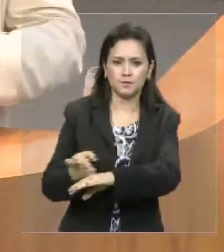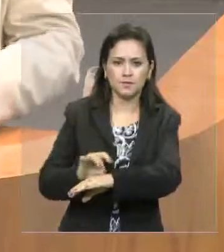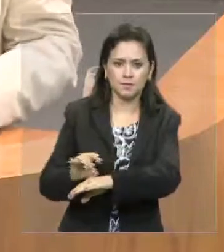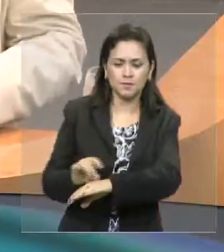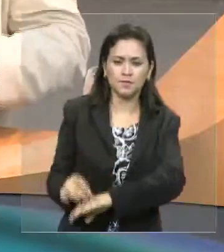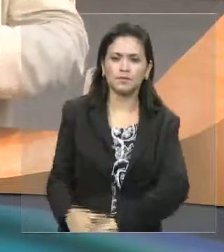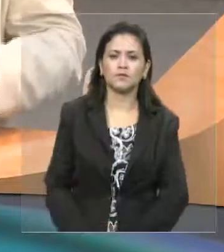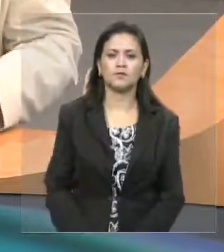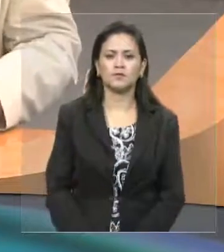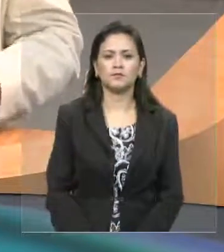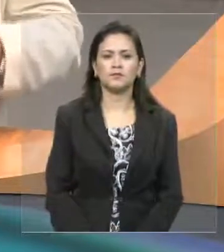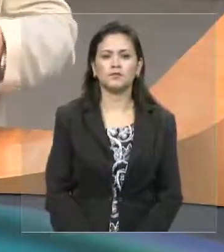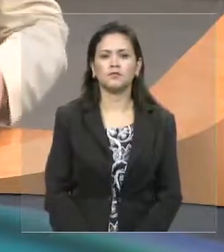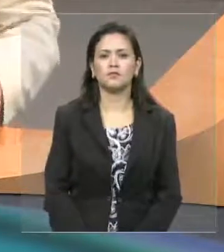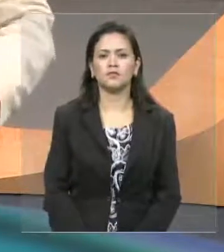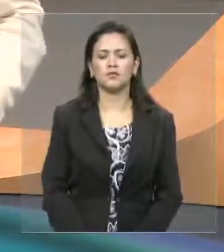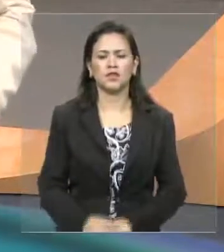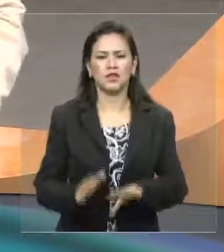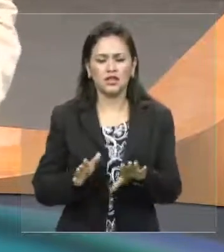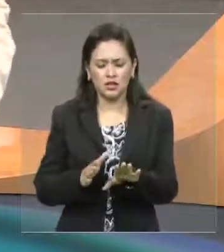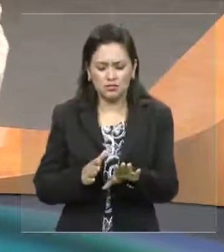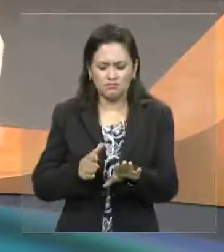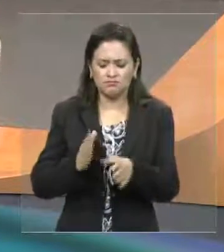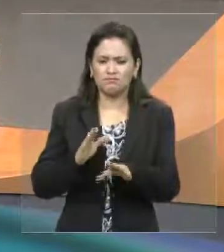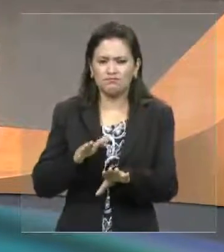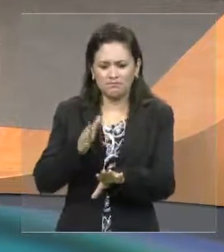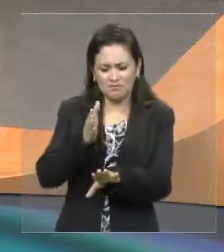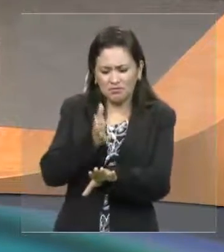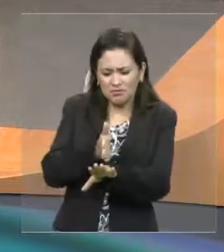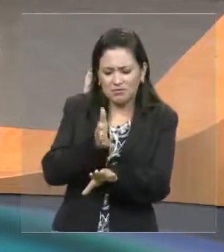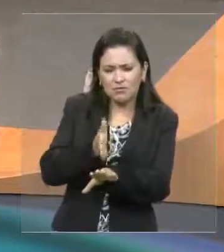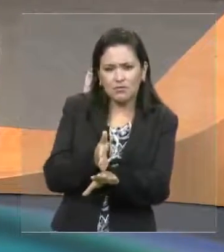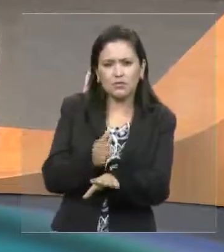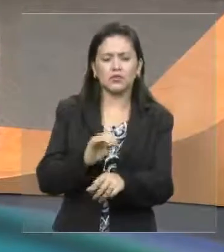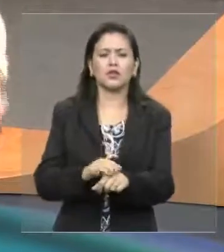inclusive calçadas, meio-fio, drenagem,